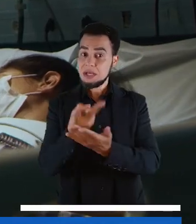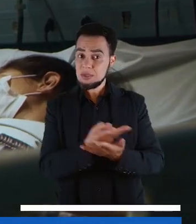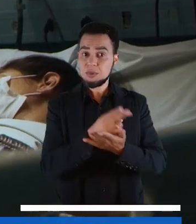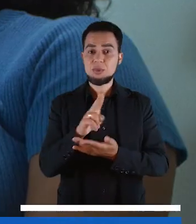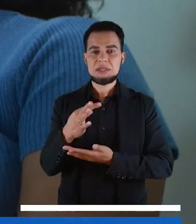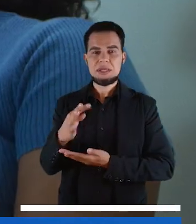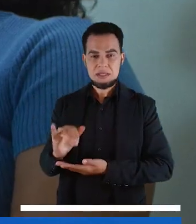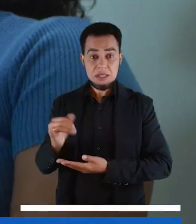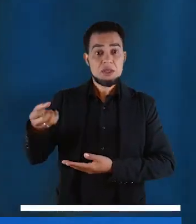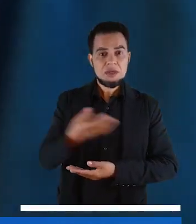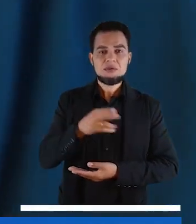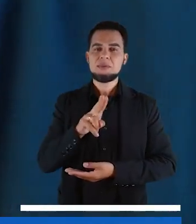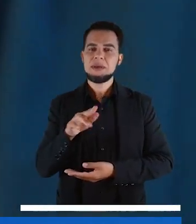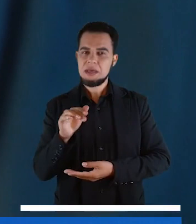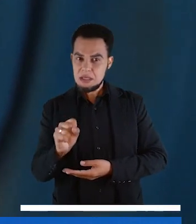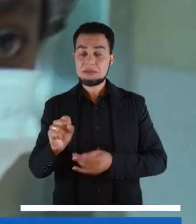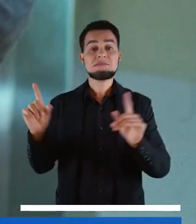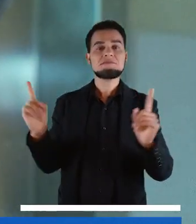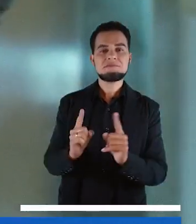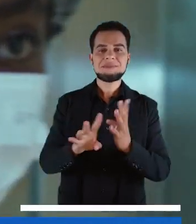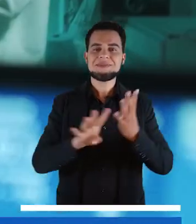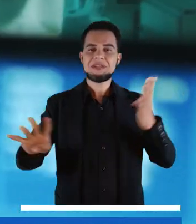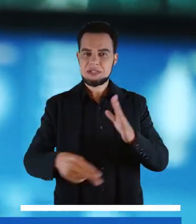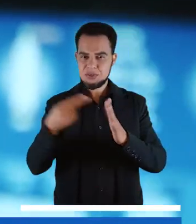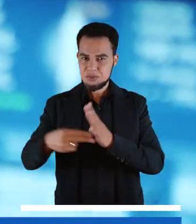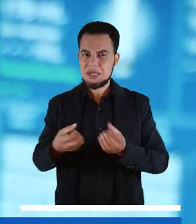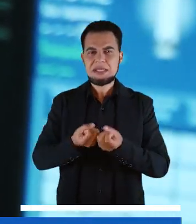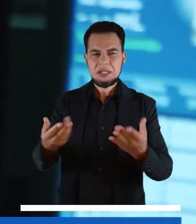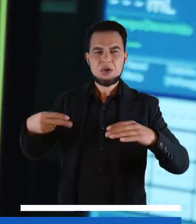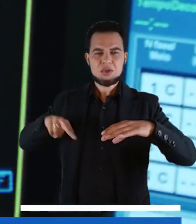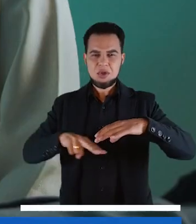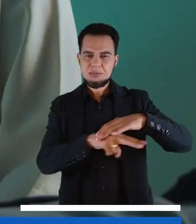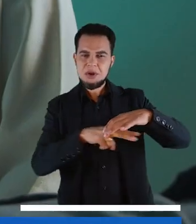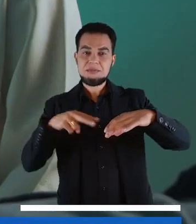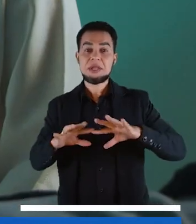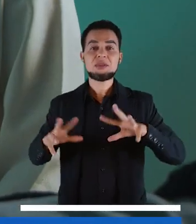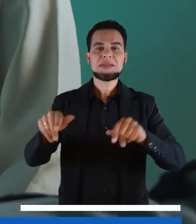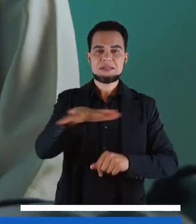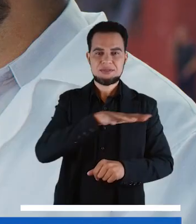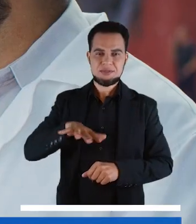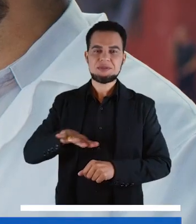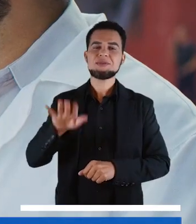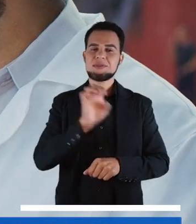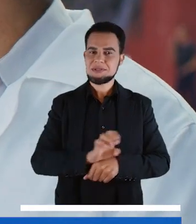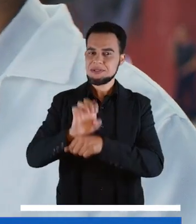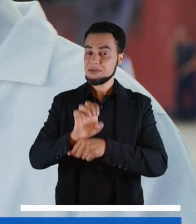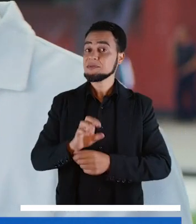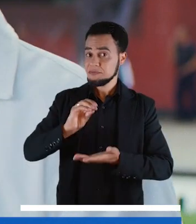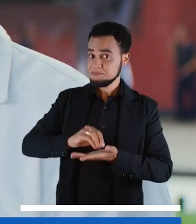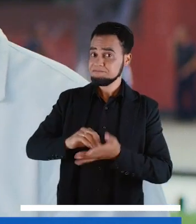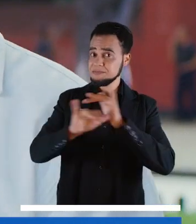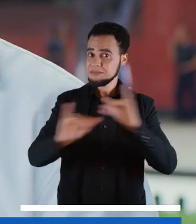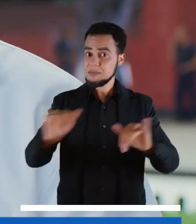está concluindo novas UBSs, reduziu a fila de cirurgias e entregou tomógrafos para todas as regiões do estado.